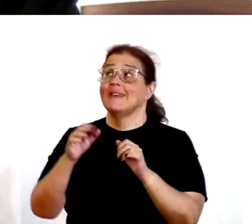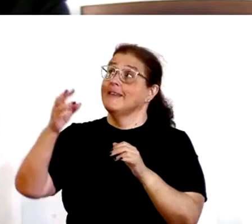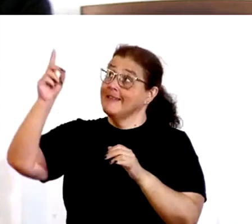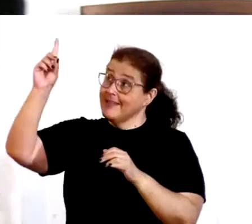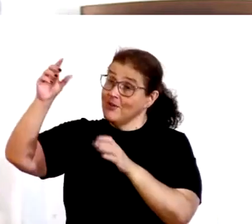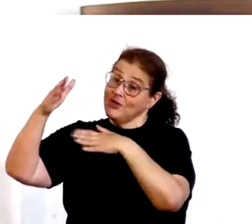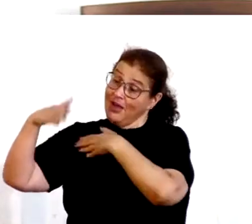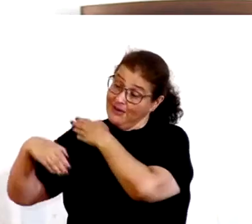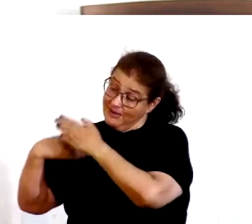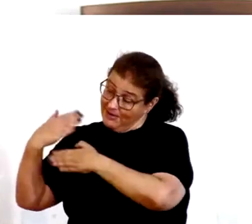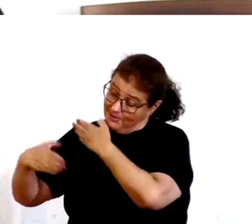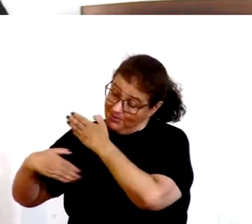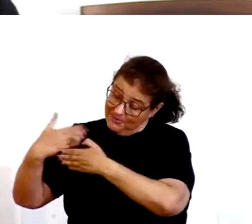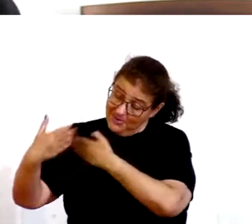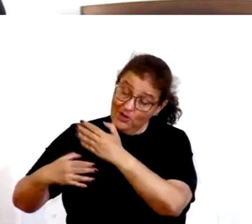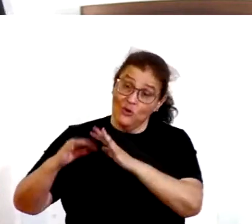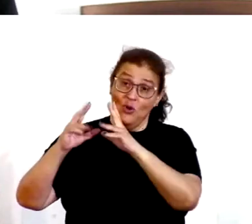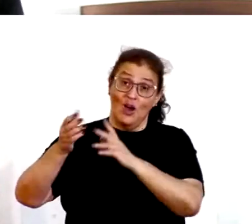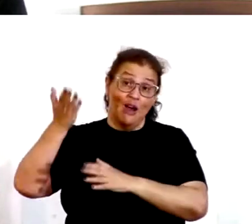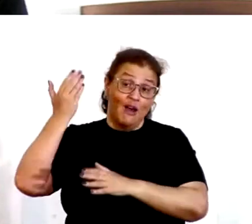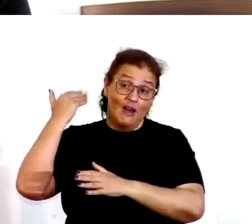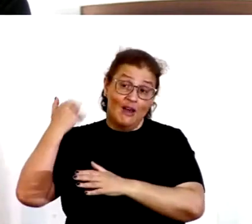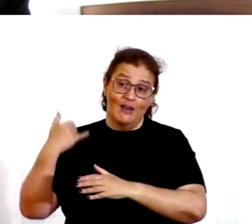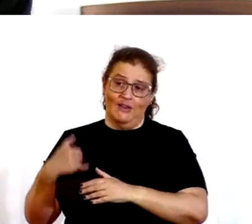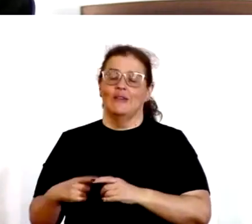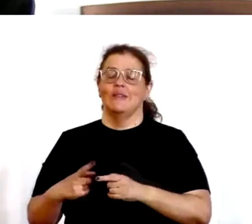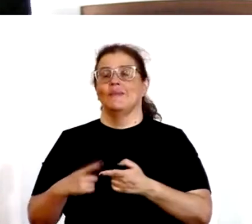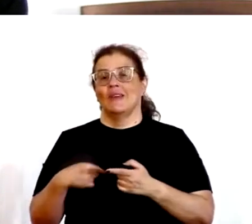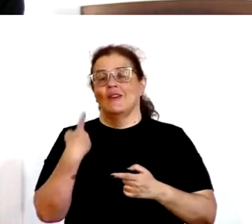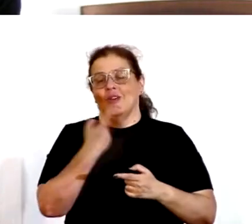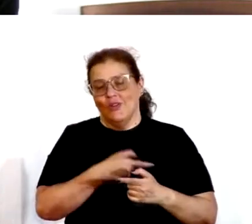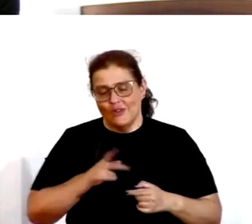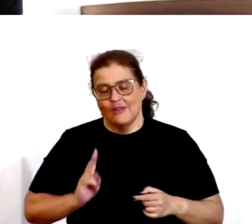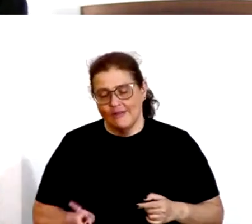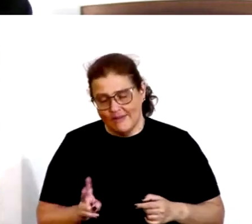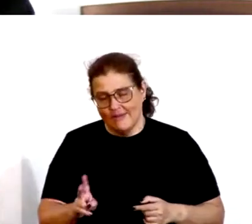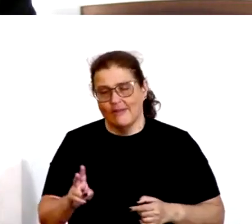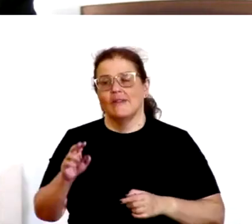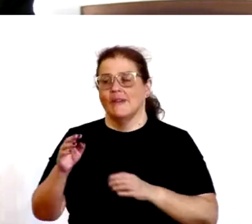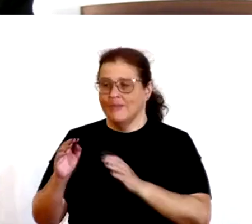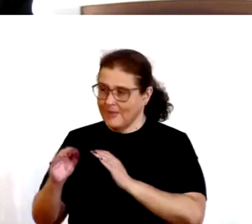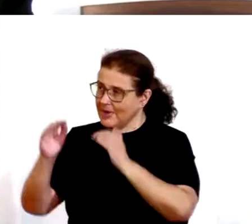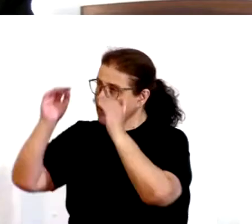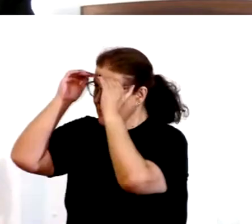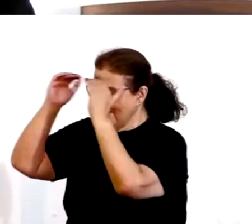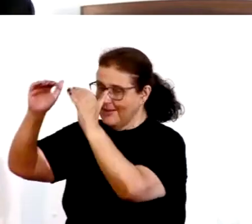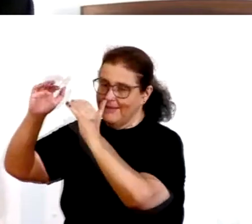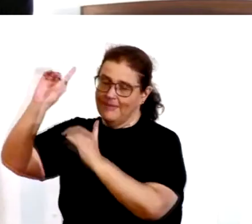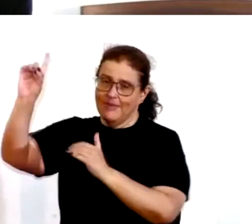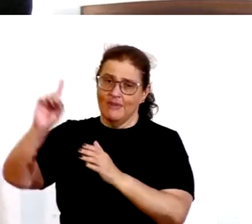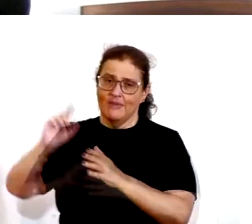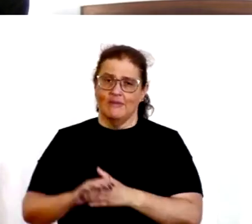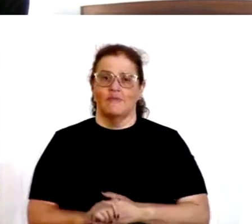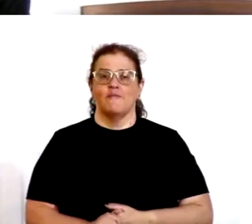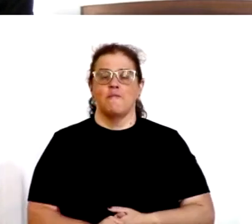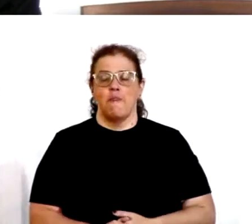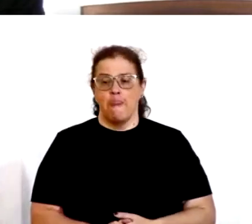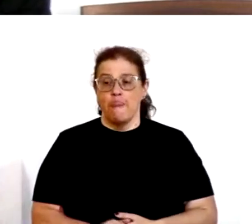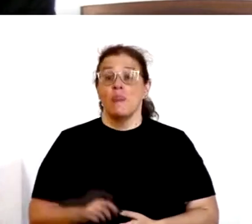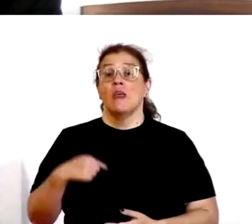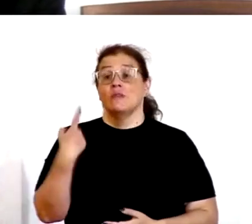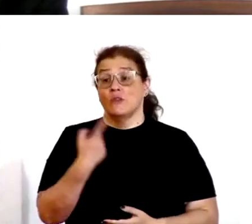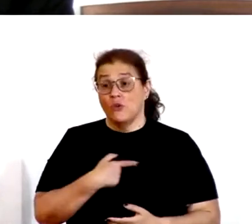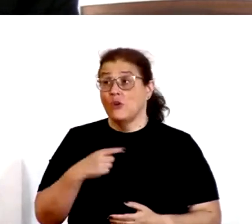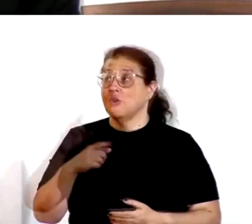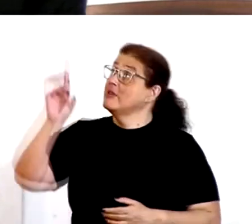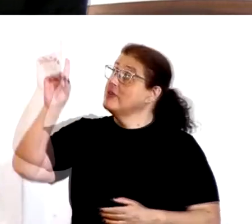nelas. Agora nós somos criados por Ele para as boas